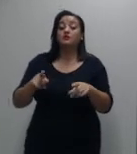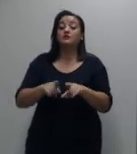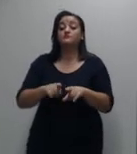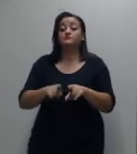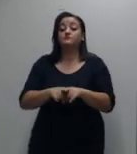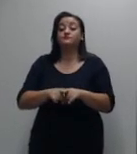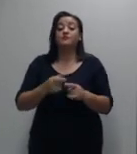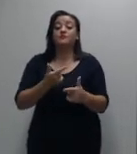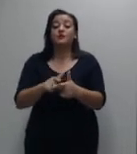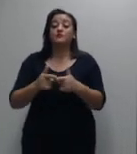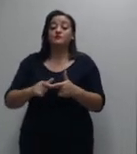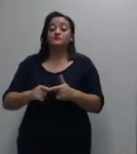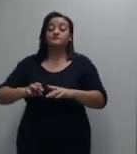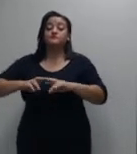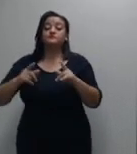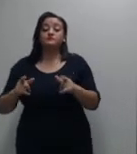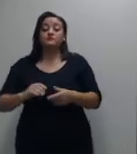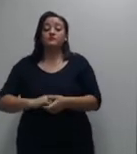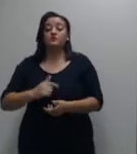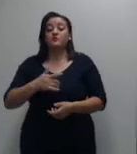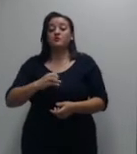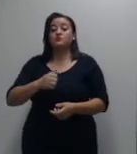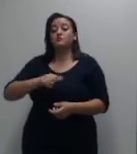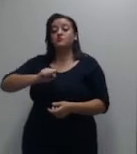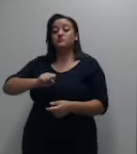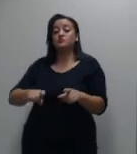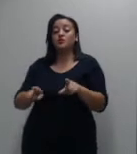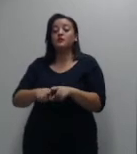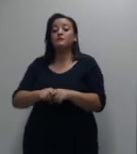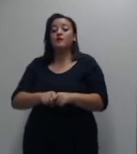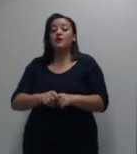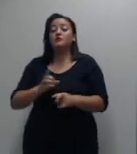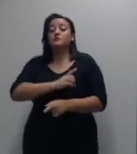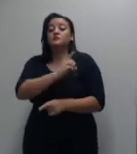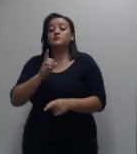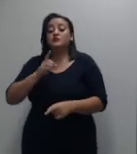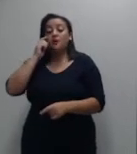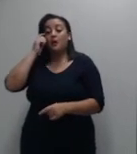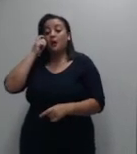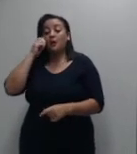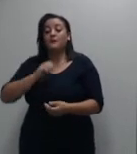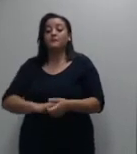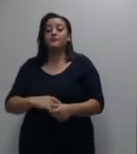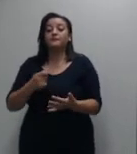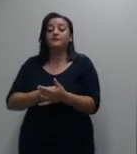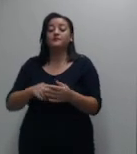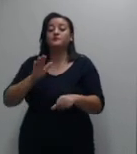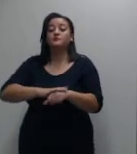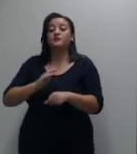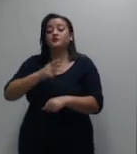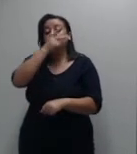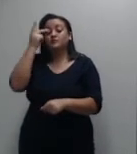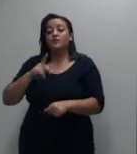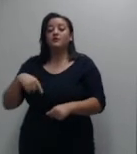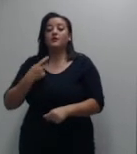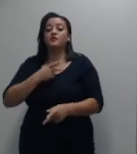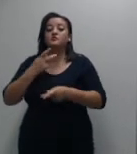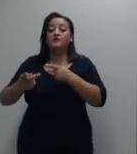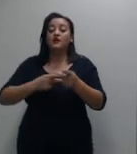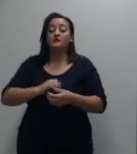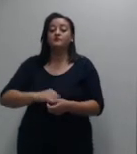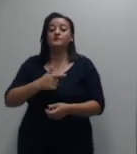a lei de 2018 em 2018 é pedia a convocação de mais pessoas que falam de